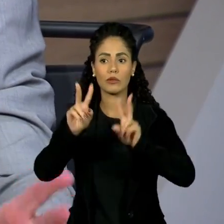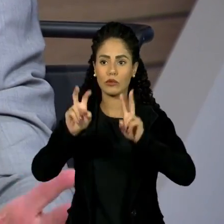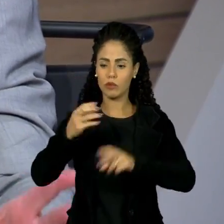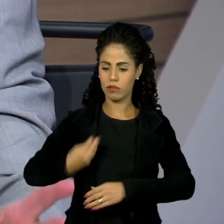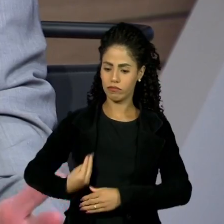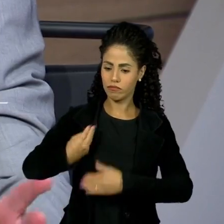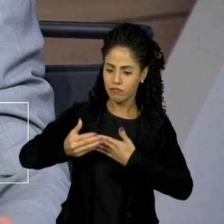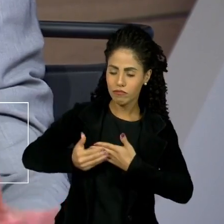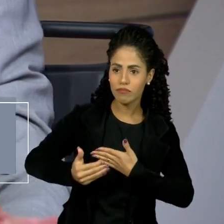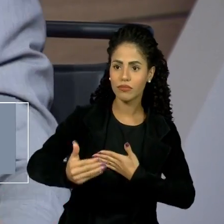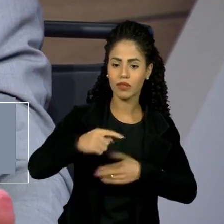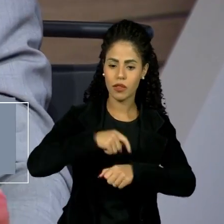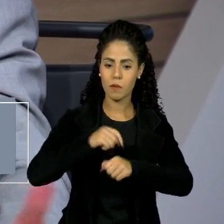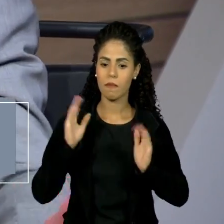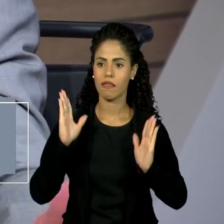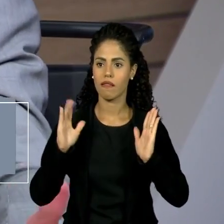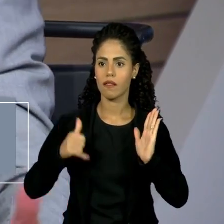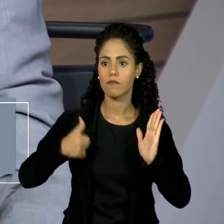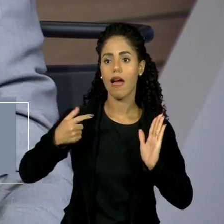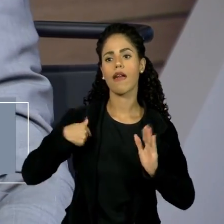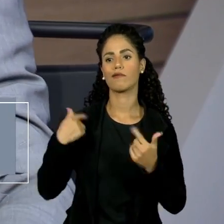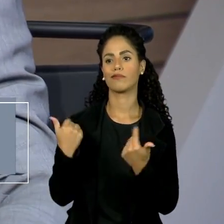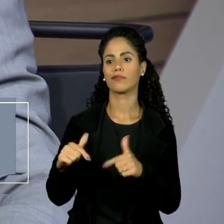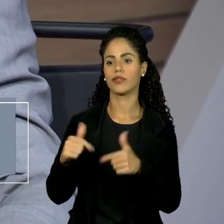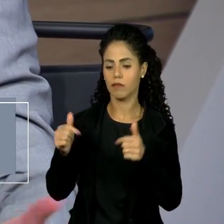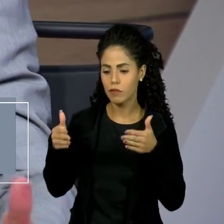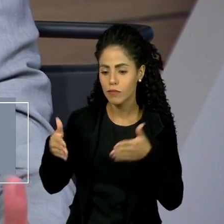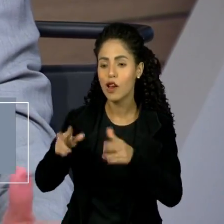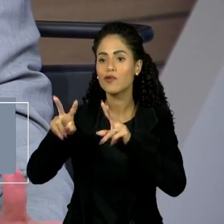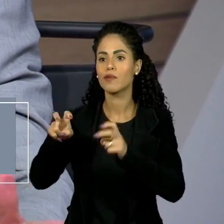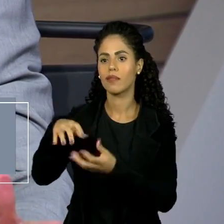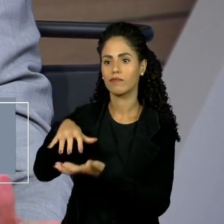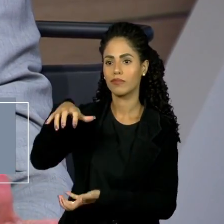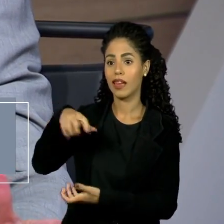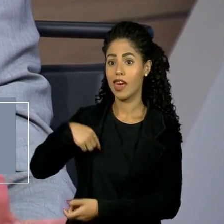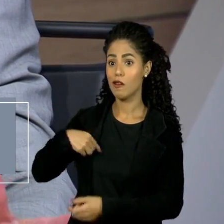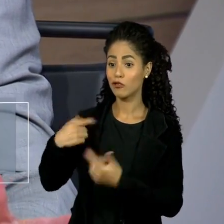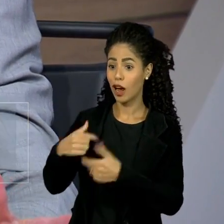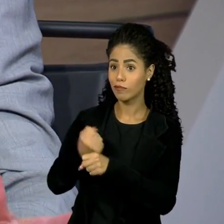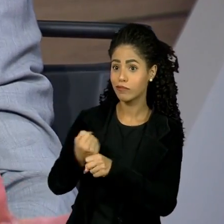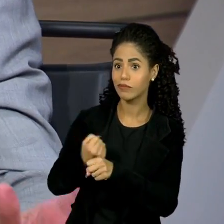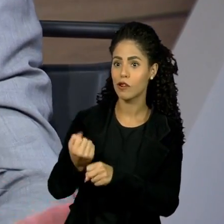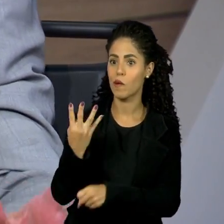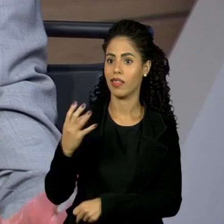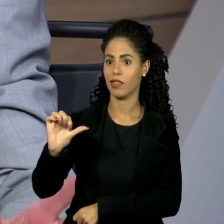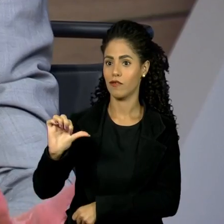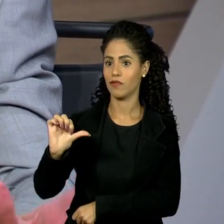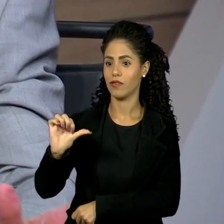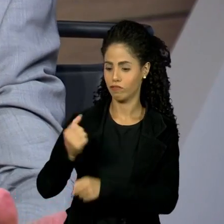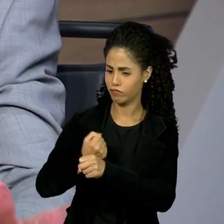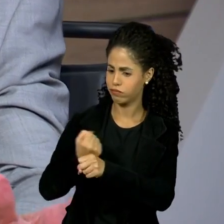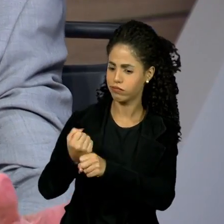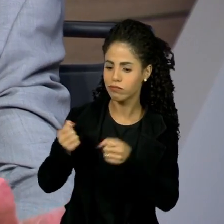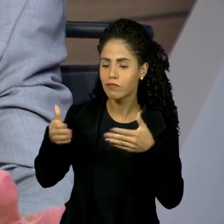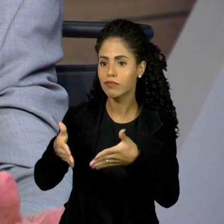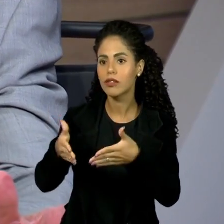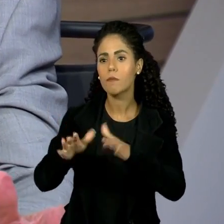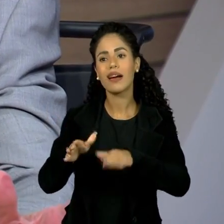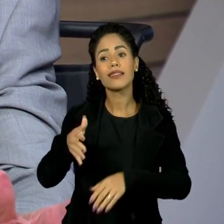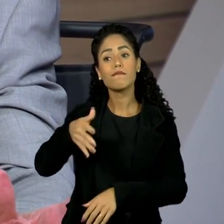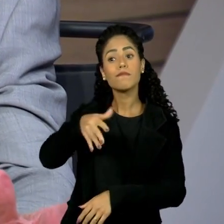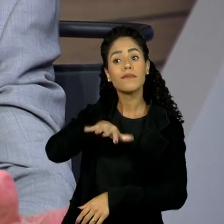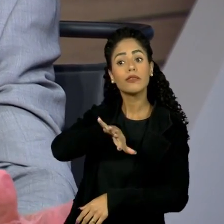longevidade quanto agora. Eu digo trabalhando na área de envelhecimento há 49 anos. Mas ele está somente meio